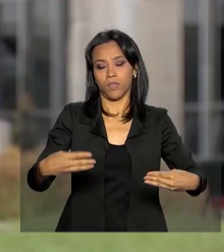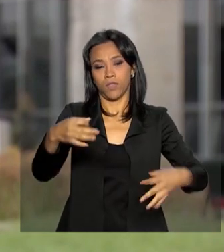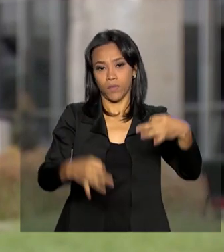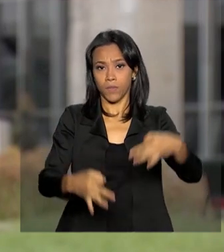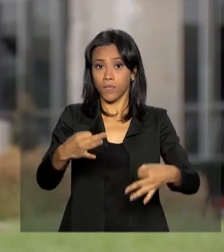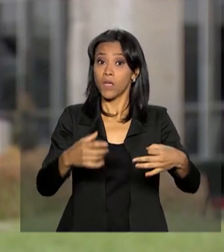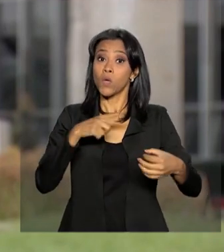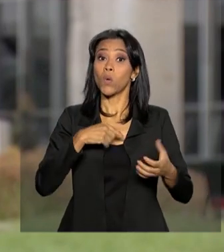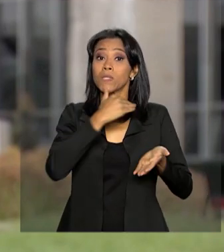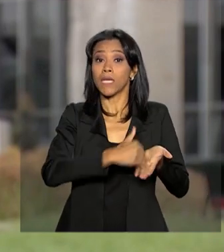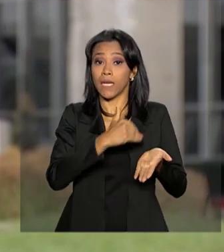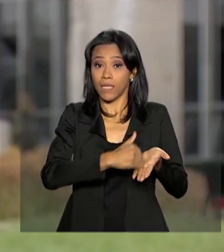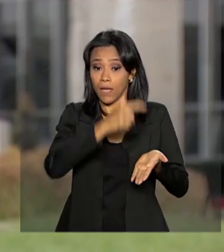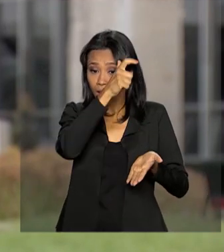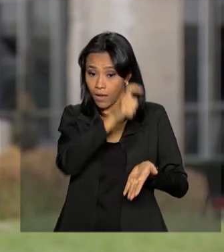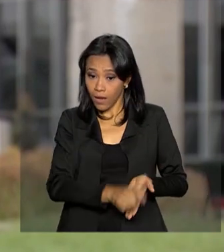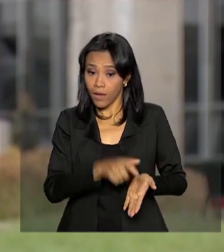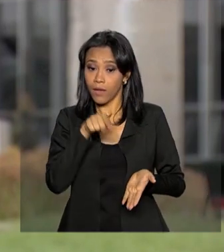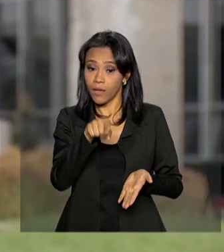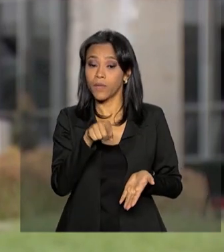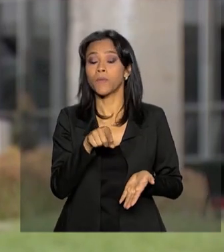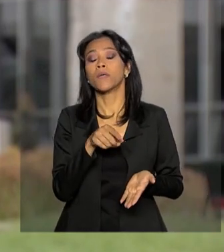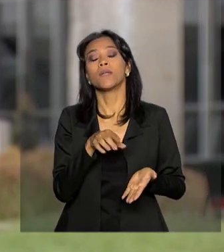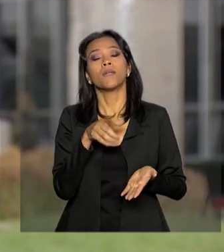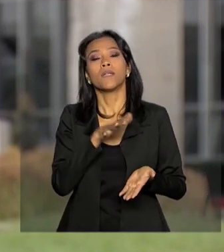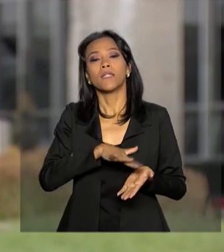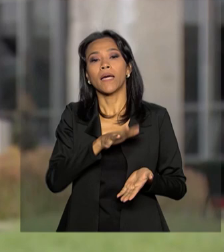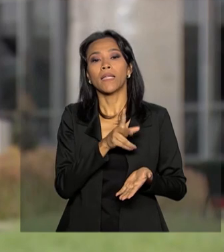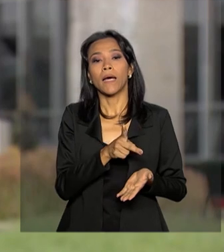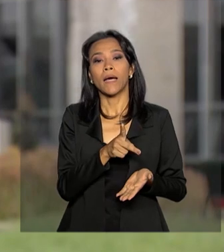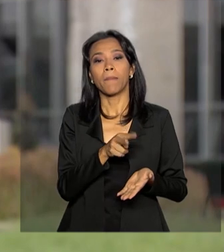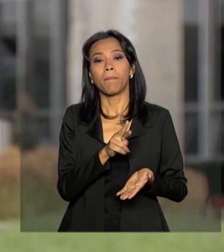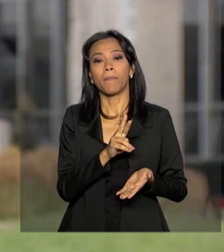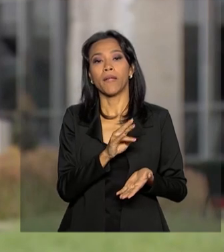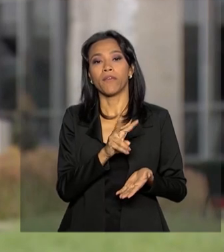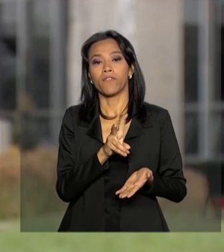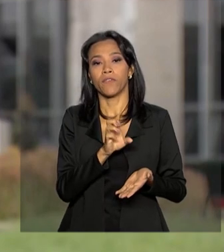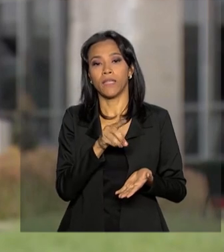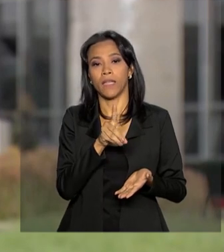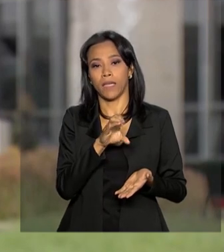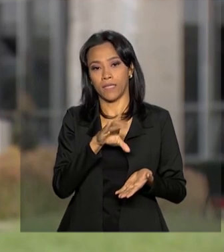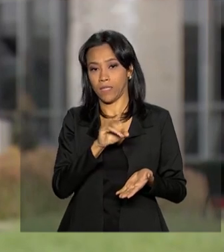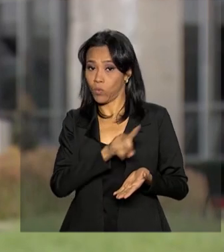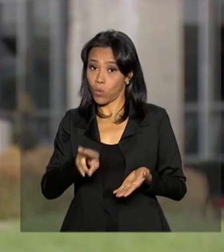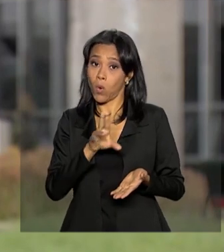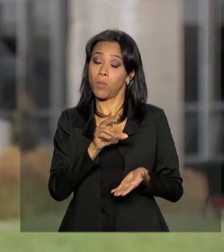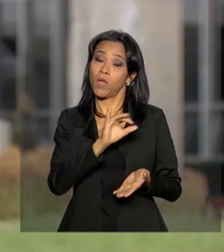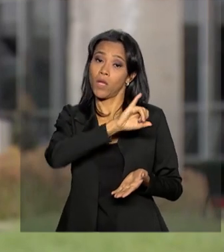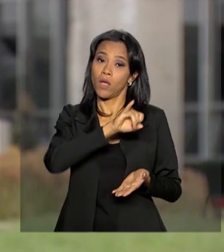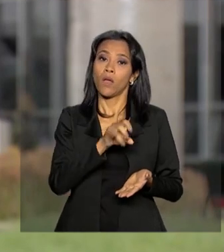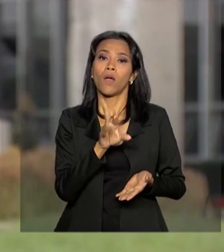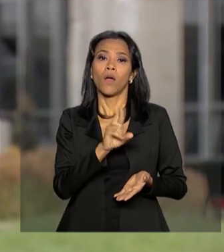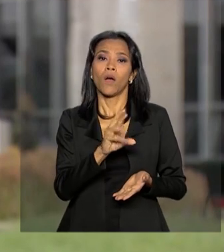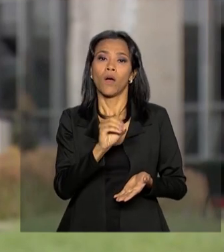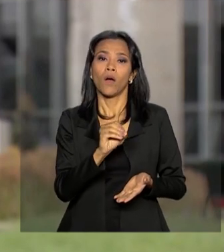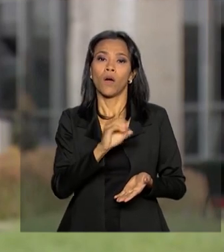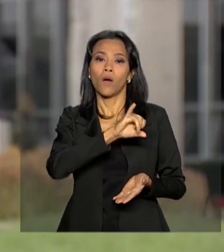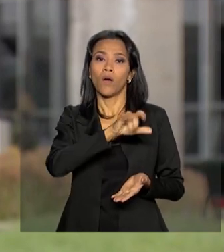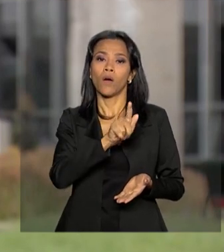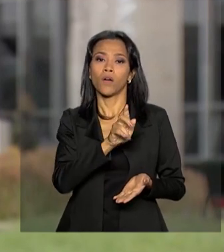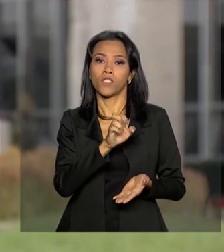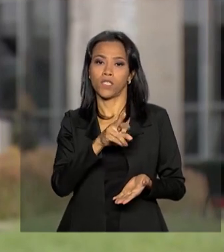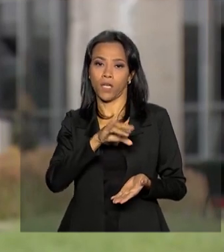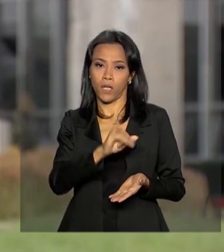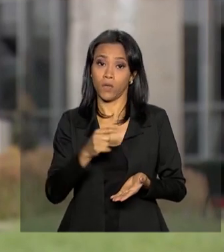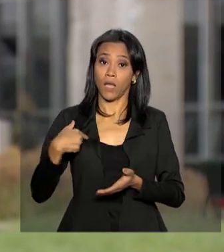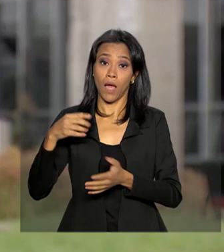e Trabalho, secretário especial de Previdência e Trabalho do Ministério da Economia, Rogério Marinho. O governo está elaborando uma proposta